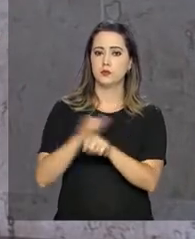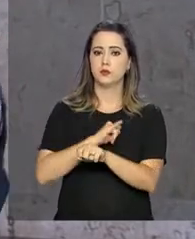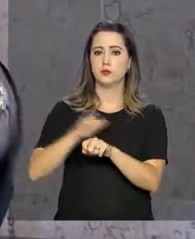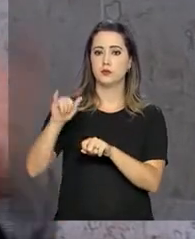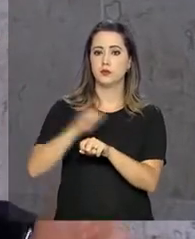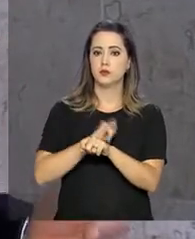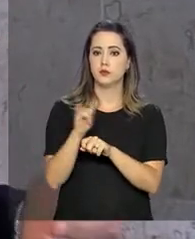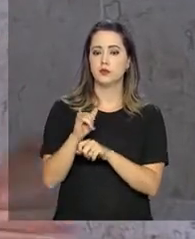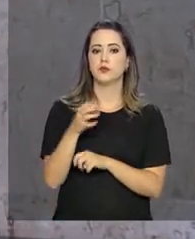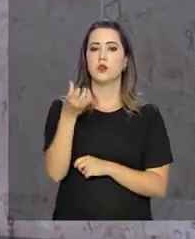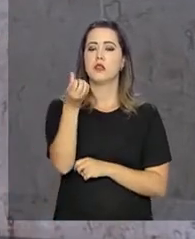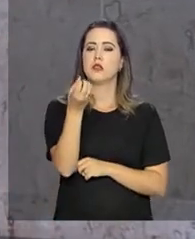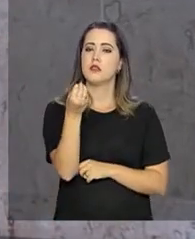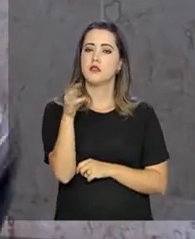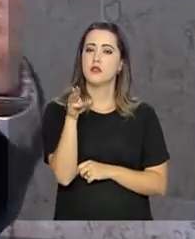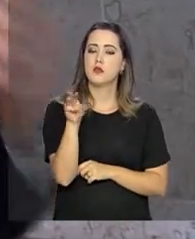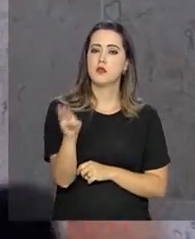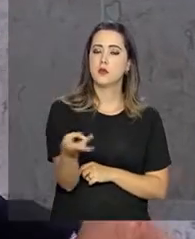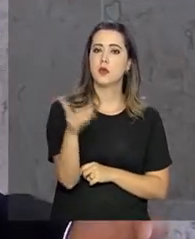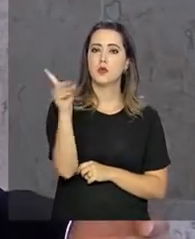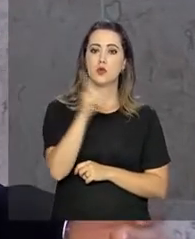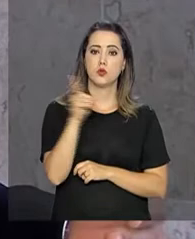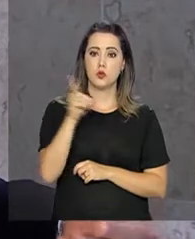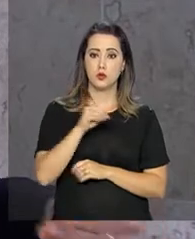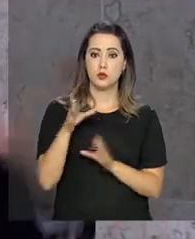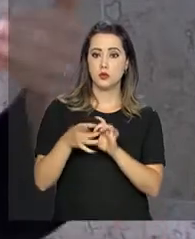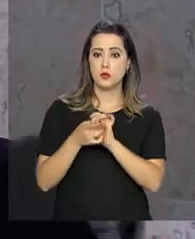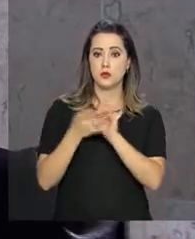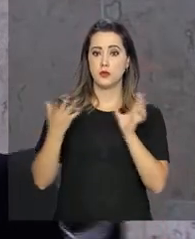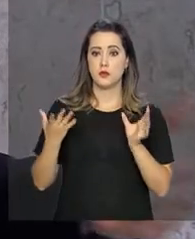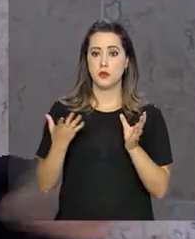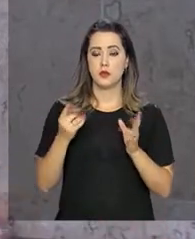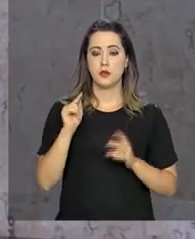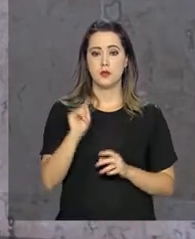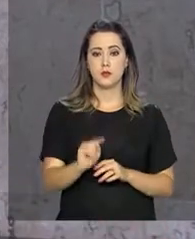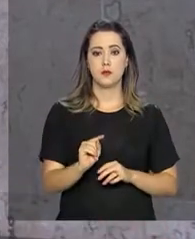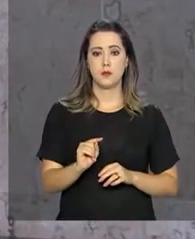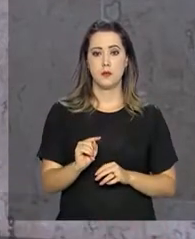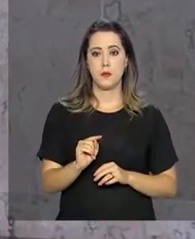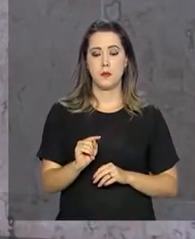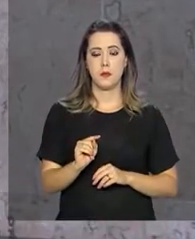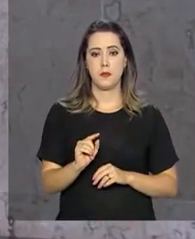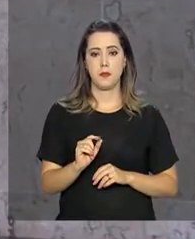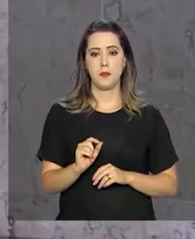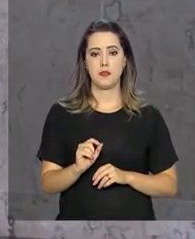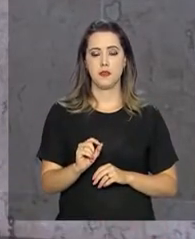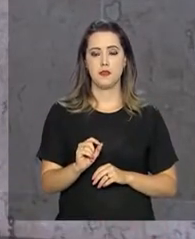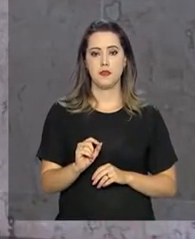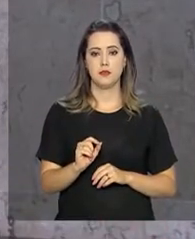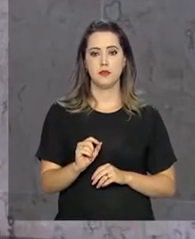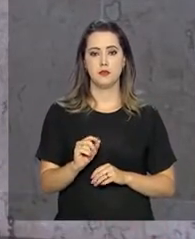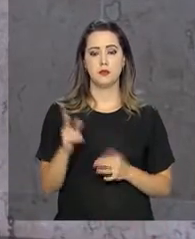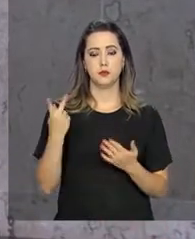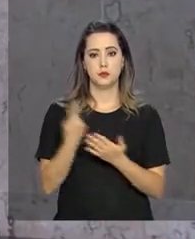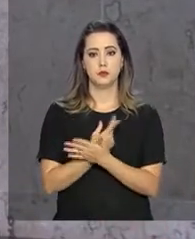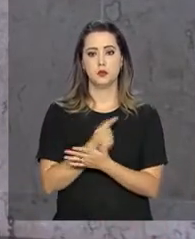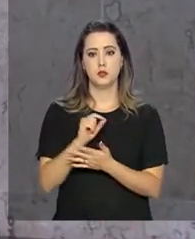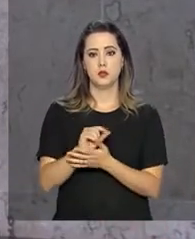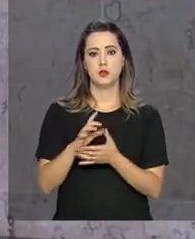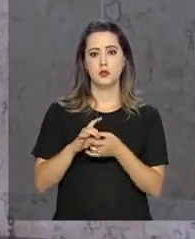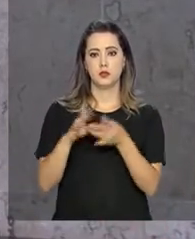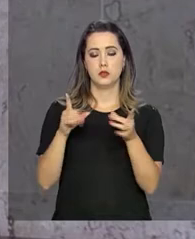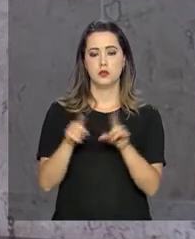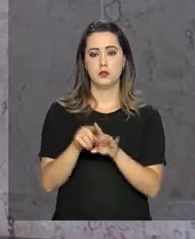estratégicos. 600 milhões de dólares estão liberados para a realização